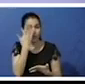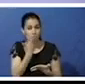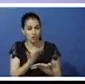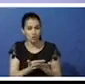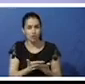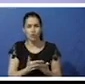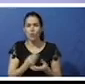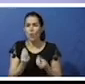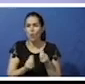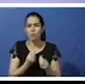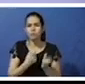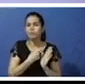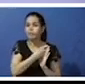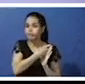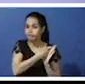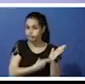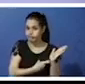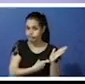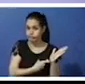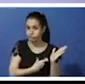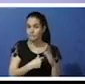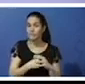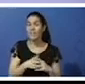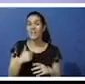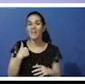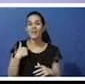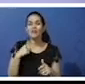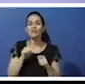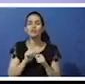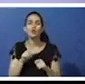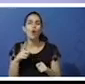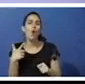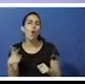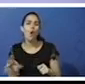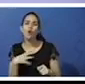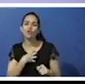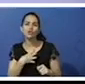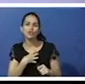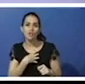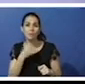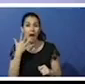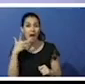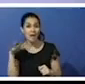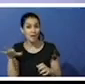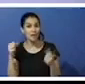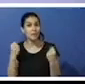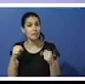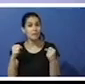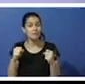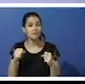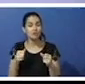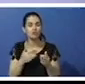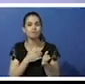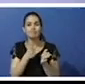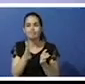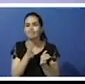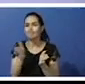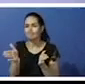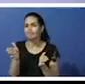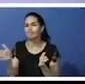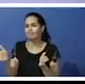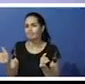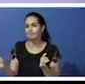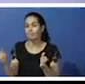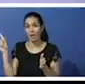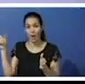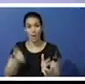uma produção. E aqui eu abordei de uma outra maneira para uma criança que precisa de mais orientação. O